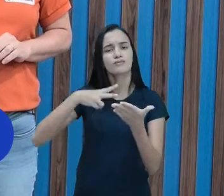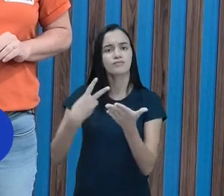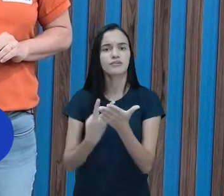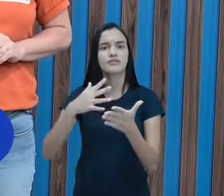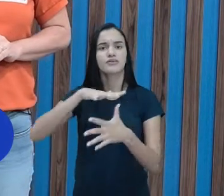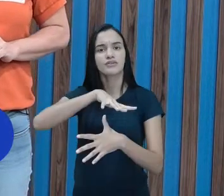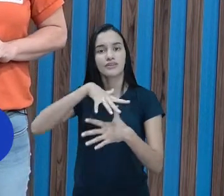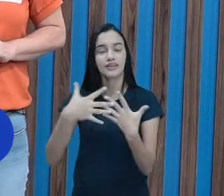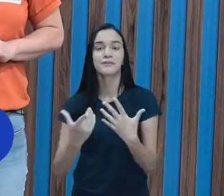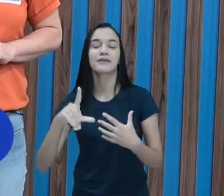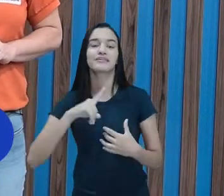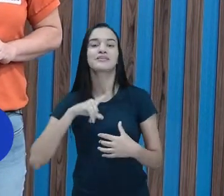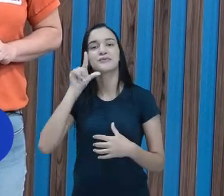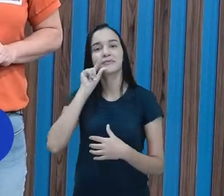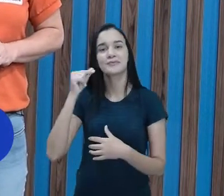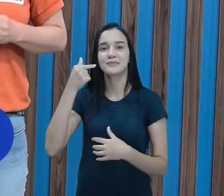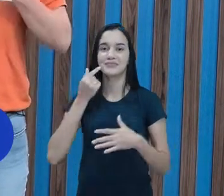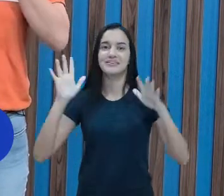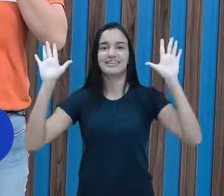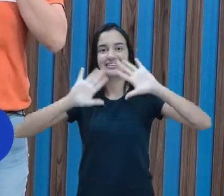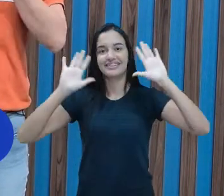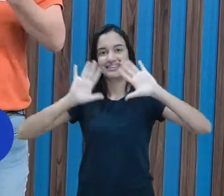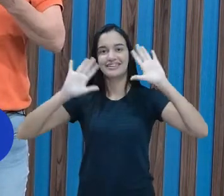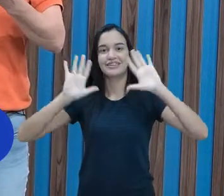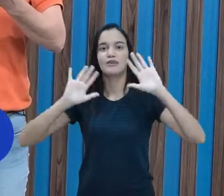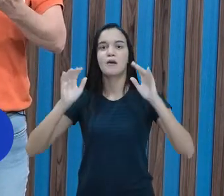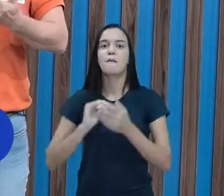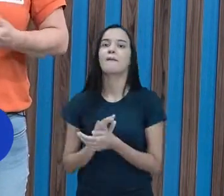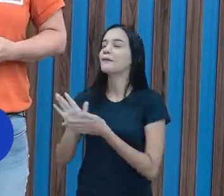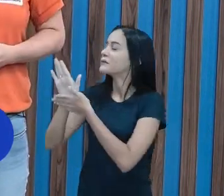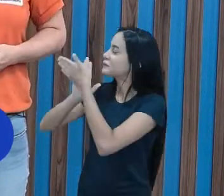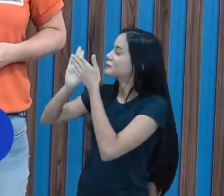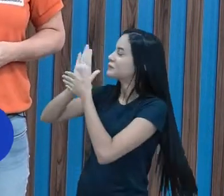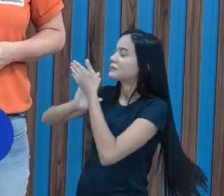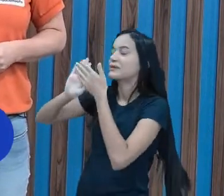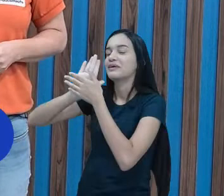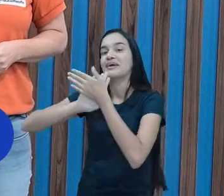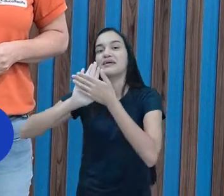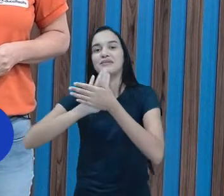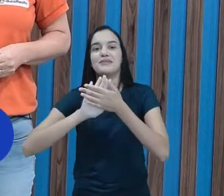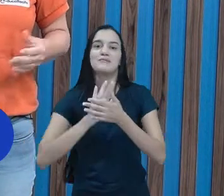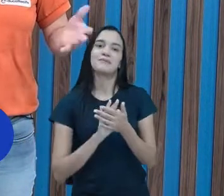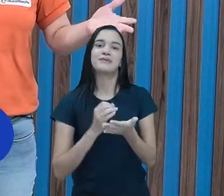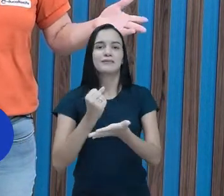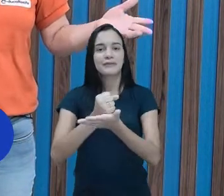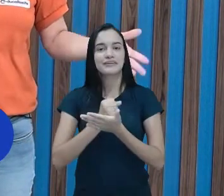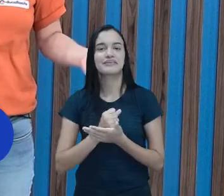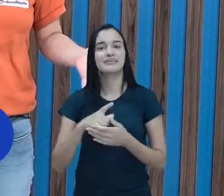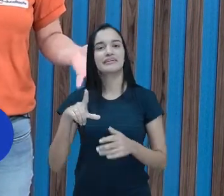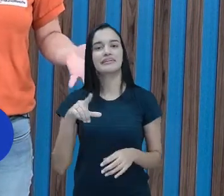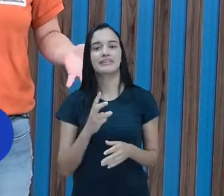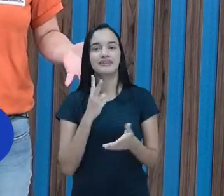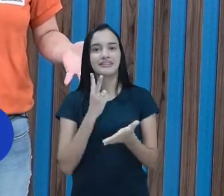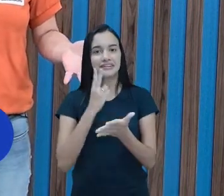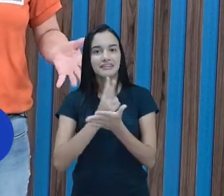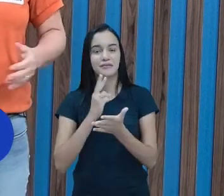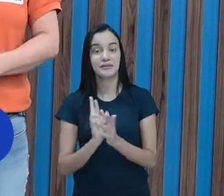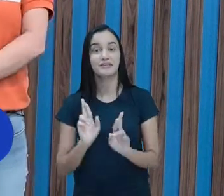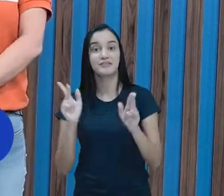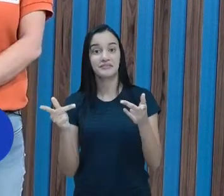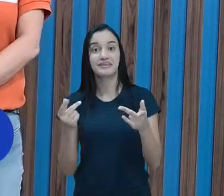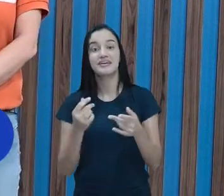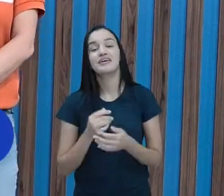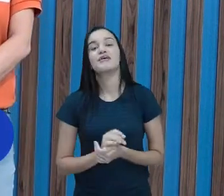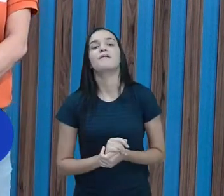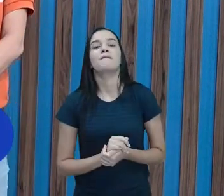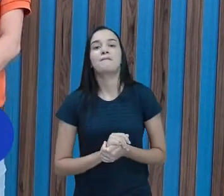Libras nós temos a Midian. Midian, muito obrigada pela participação, pelo apoio que vocês dão, fazendo sempre toda a diferença aqui, tá bom?